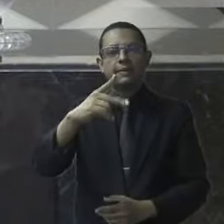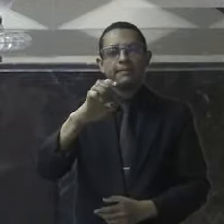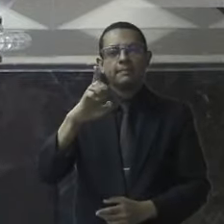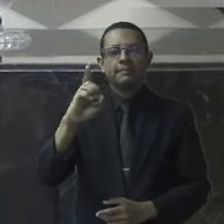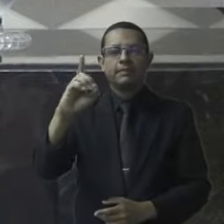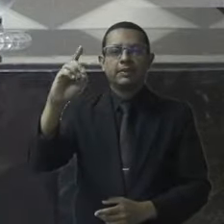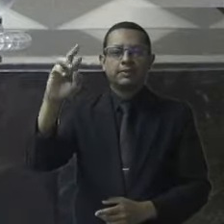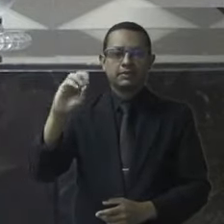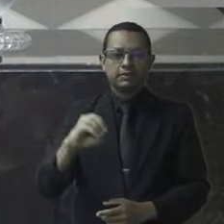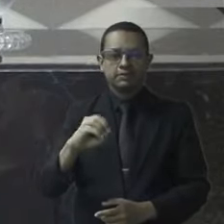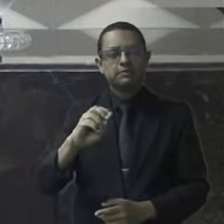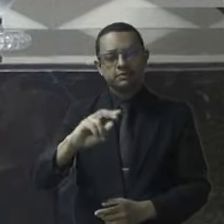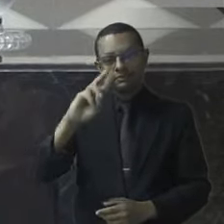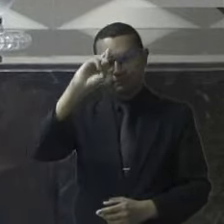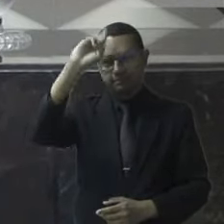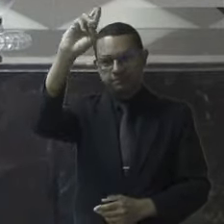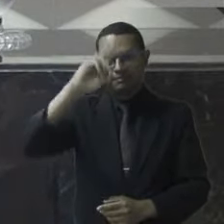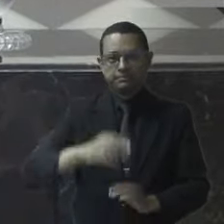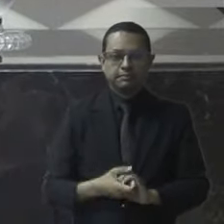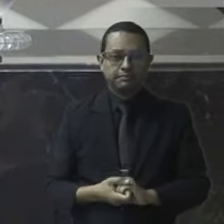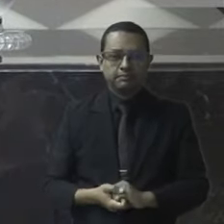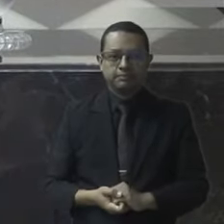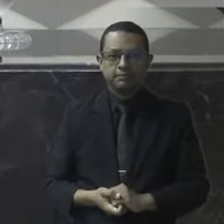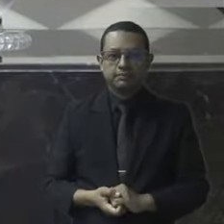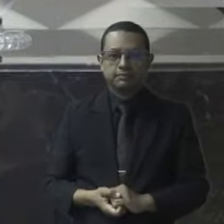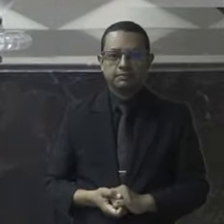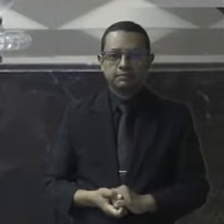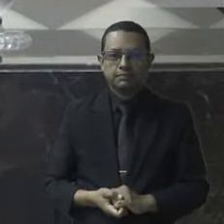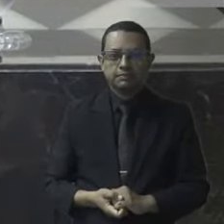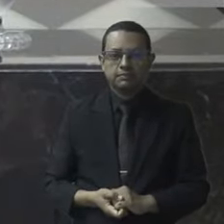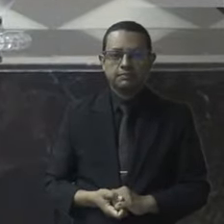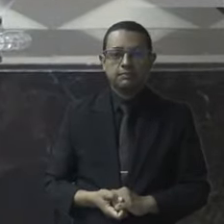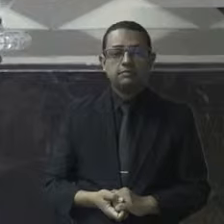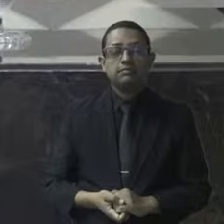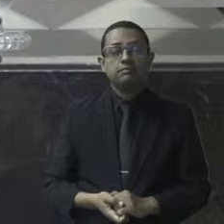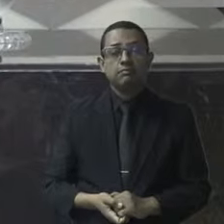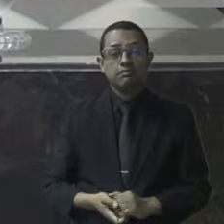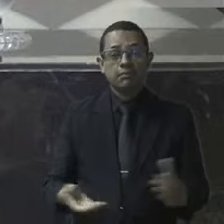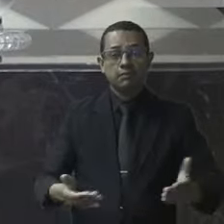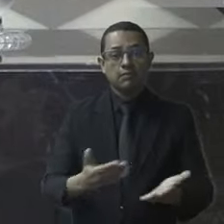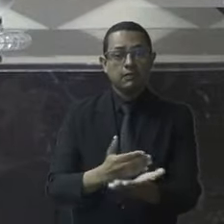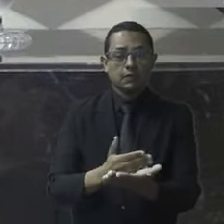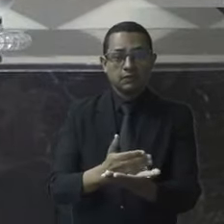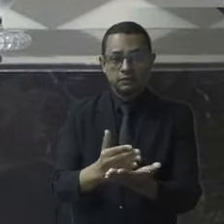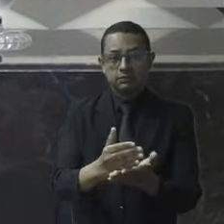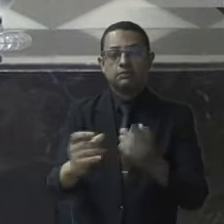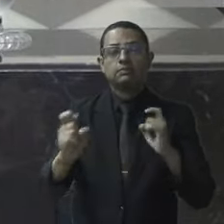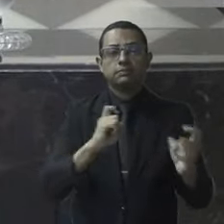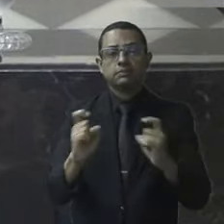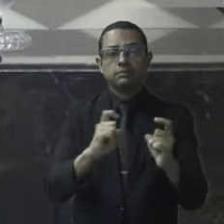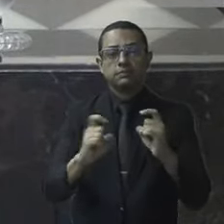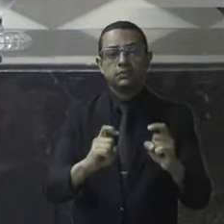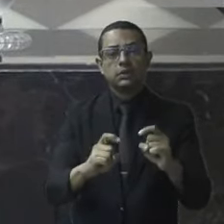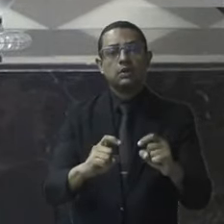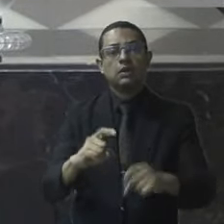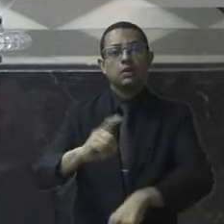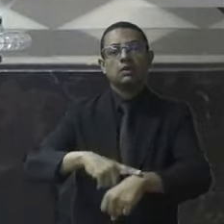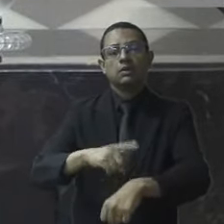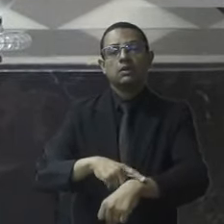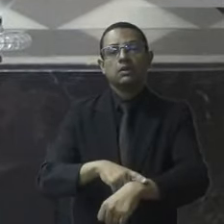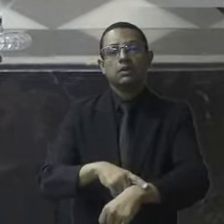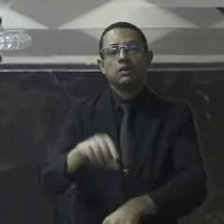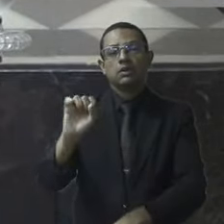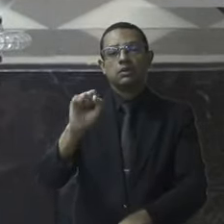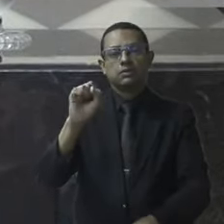diretor-geral. Nós começamos a nossa sessão de hoje às 8 horas da